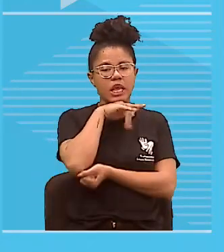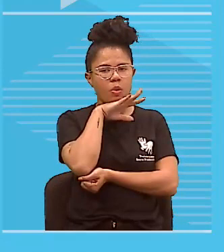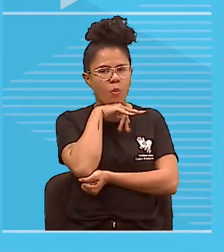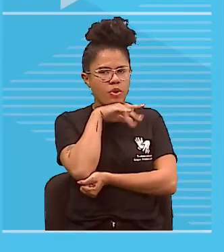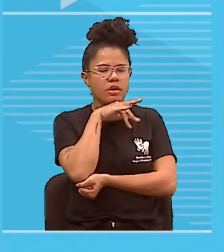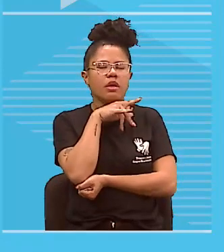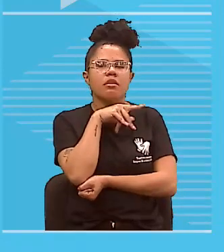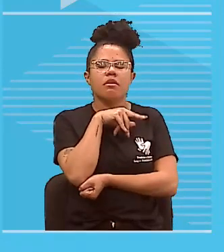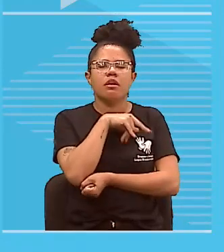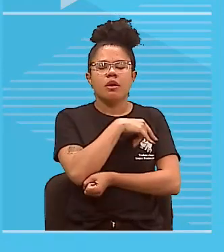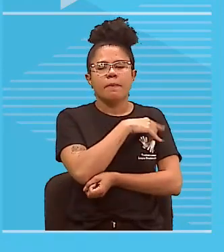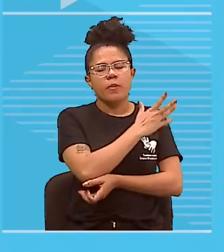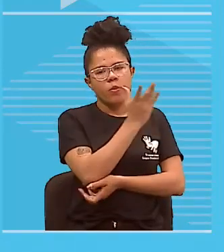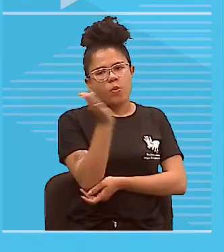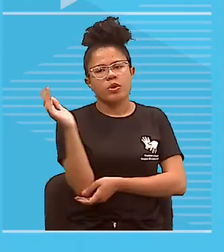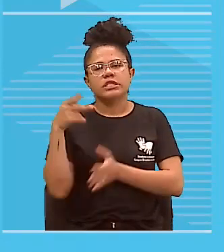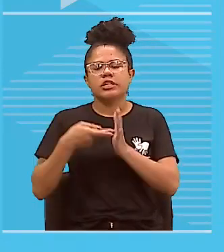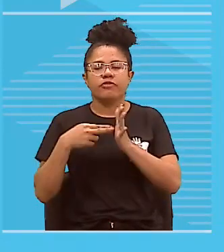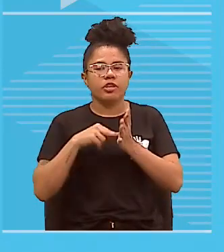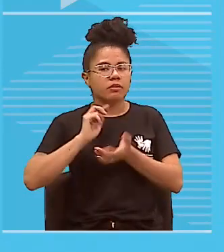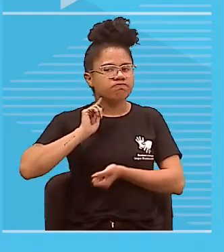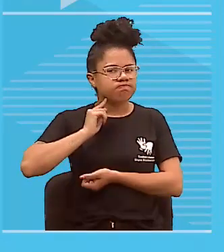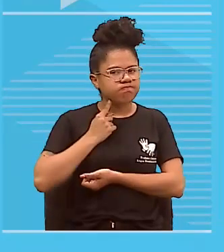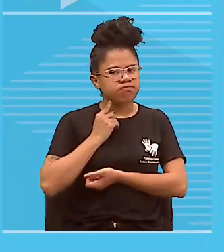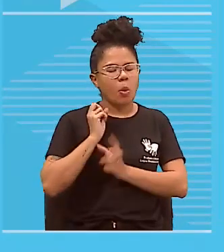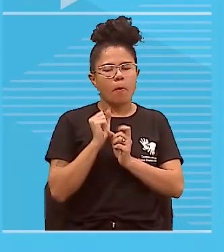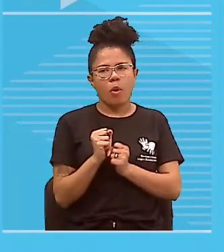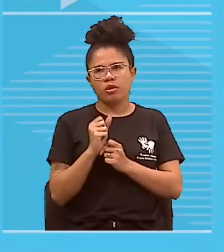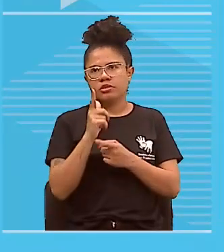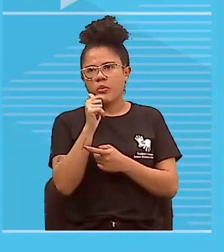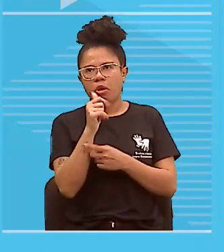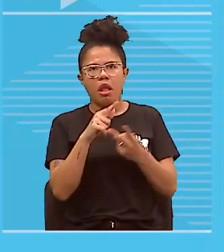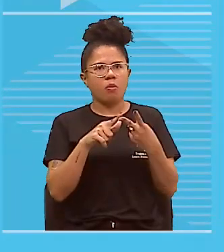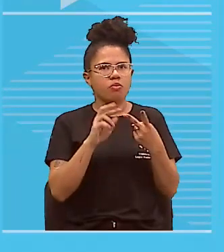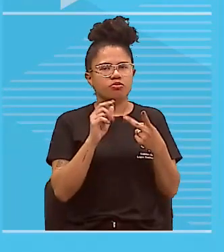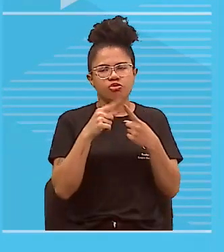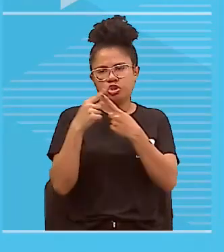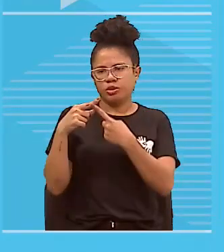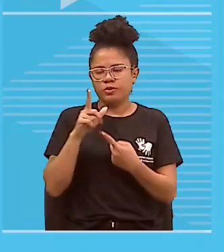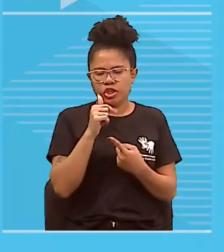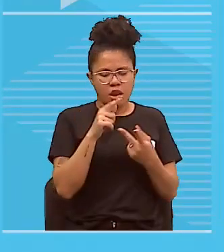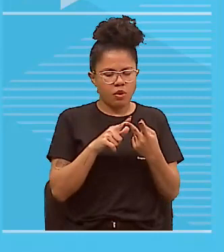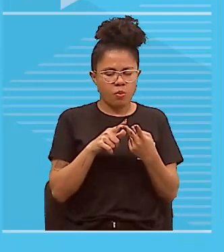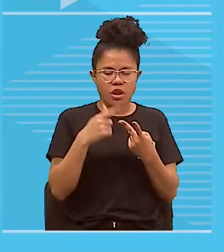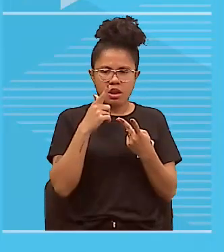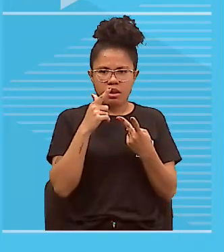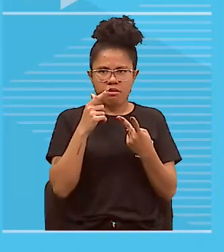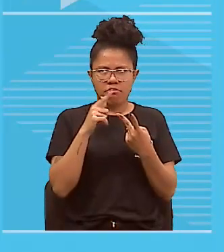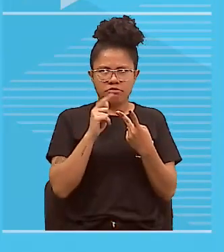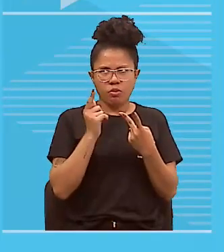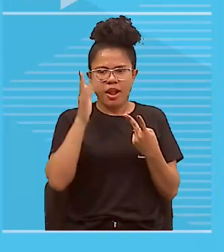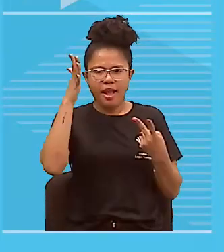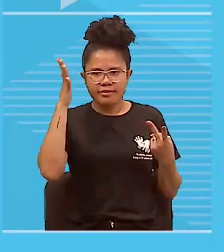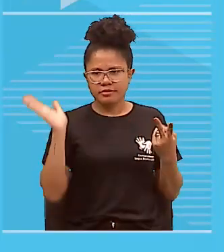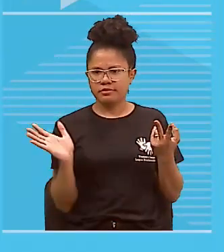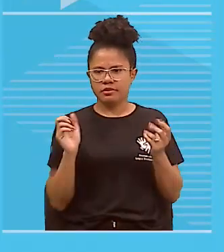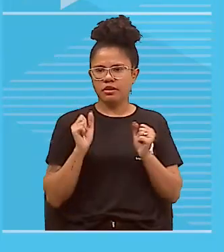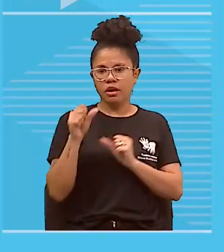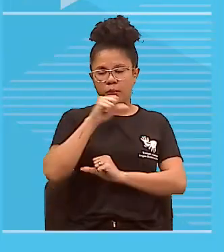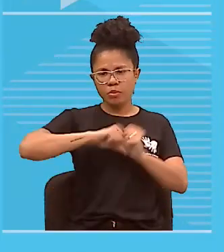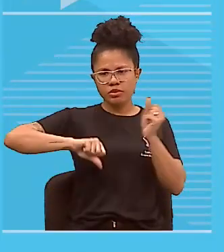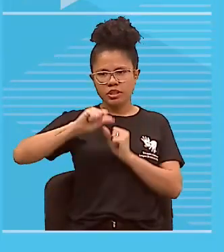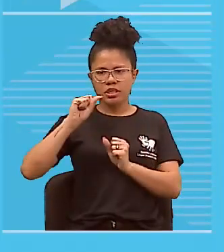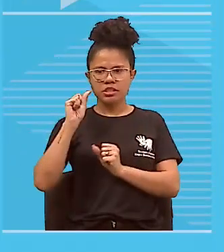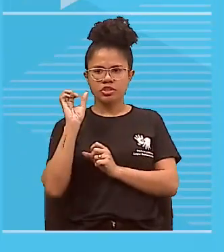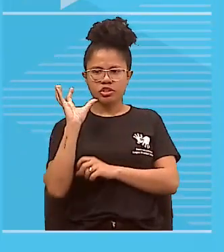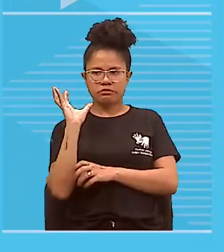poluição. Isso pode ser uma substância, pode ser um líquido, um sólido, um gás. Pode ser. Pode ser até uma mudança de